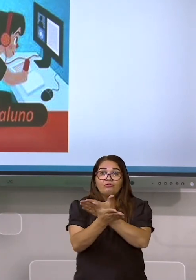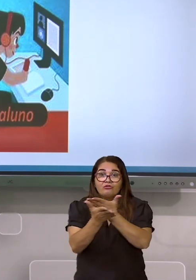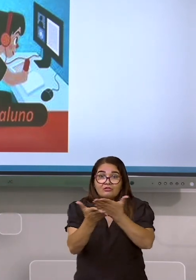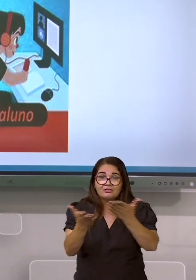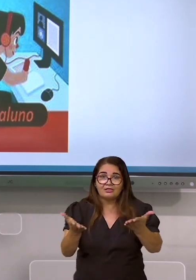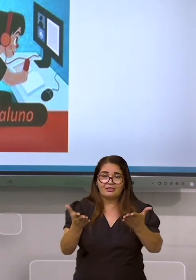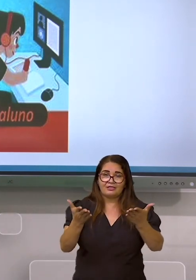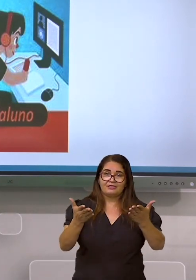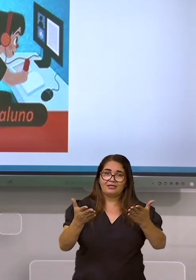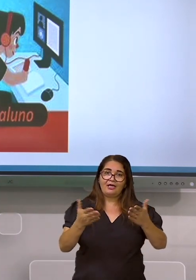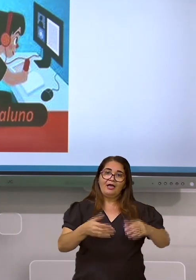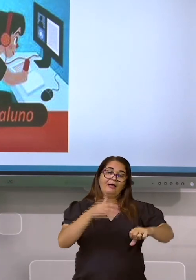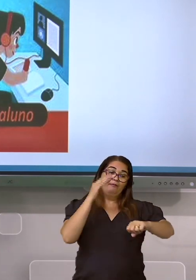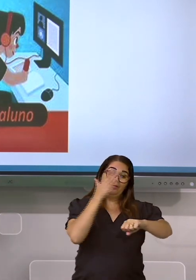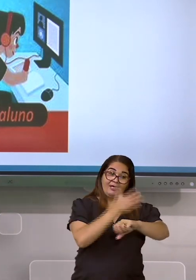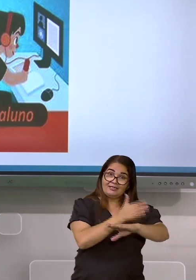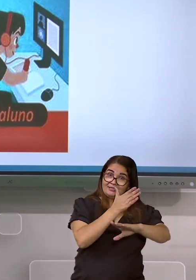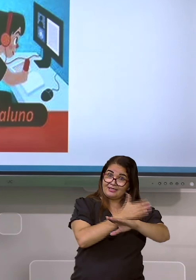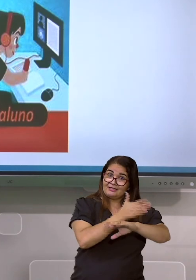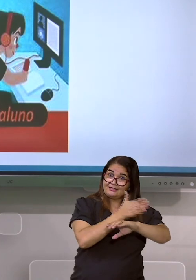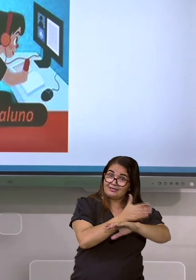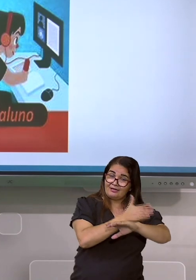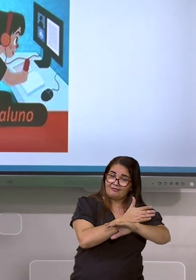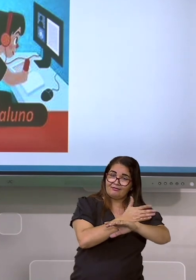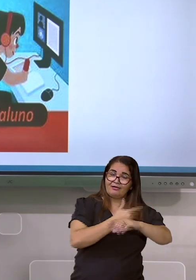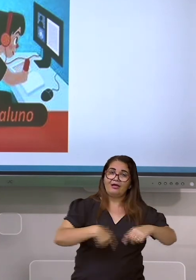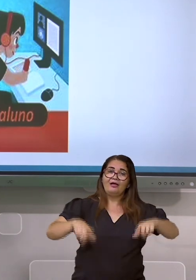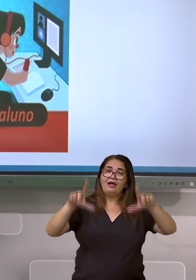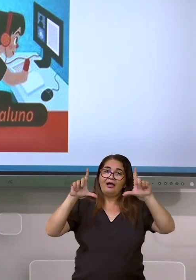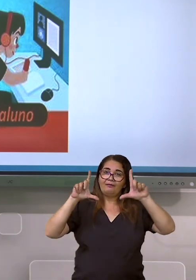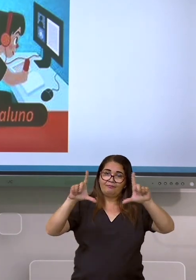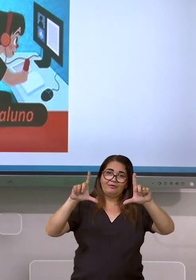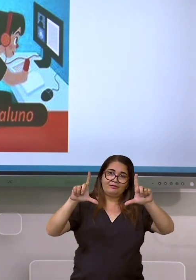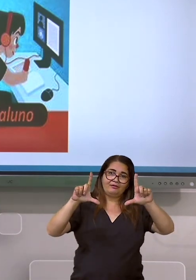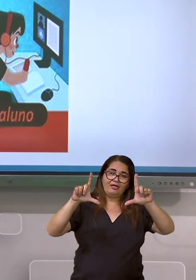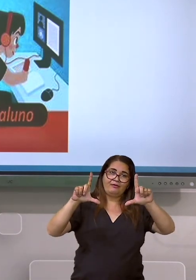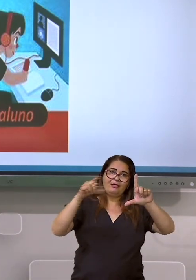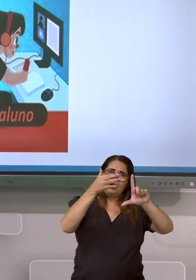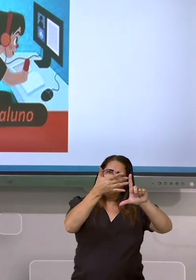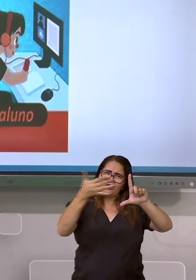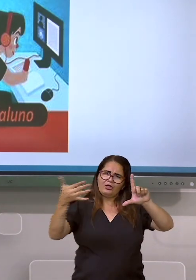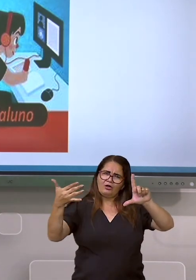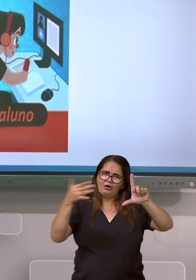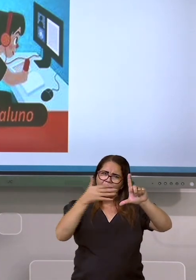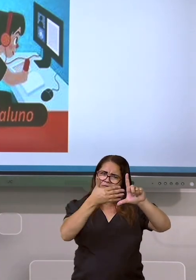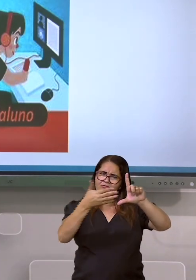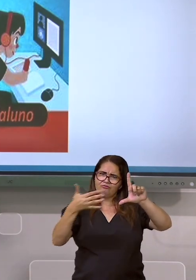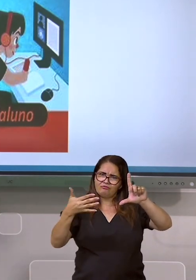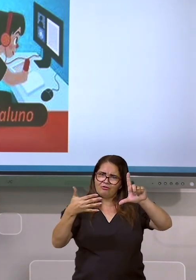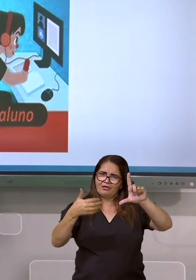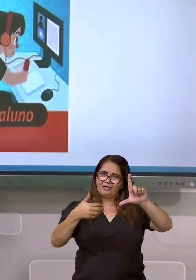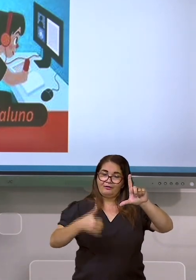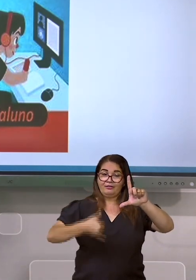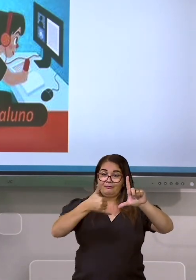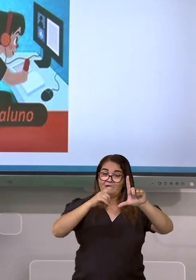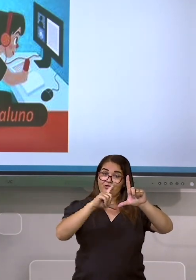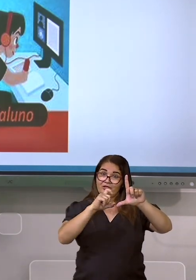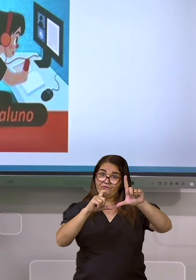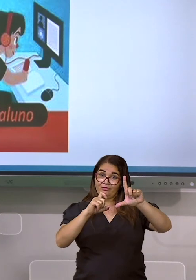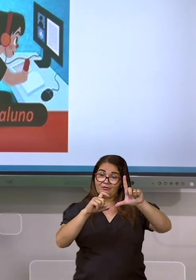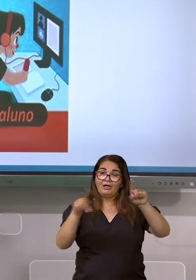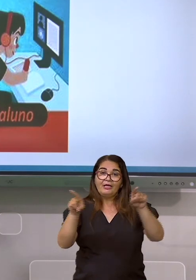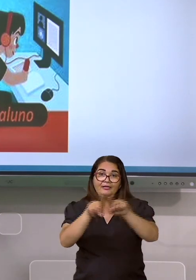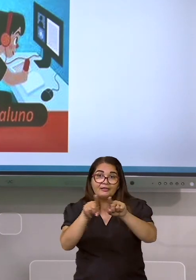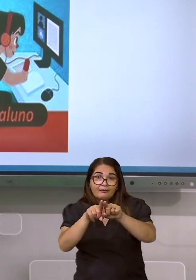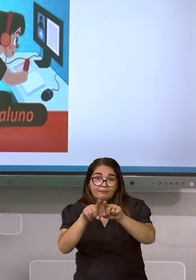a câmera do seu celular para a imagem que está aparecendo aí no canto da tela. Tranquilo? Entre